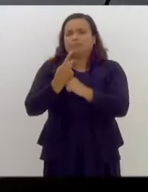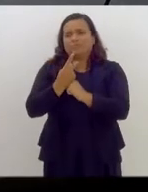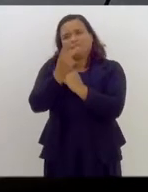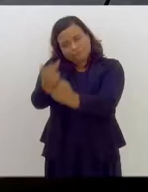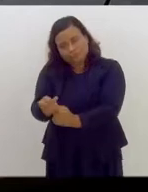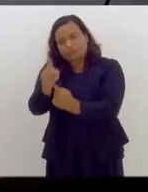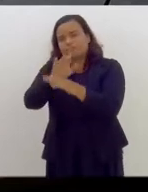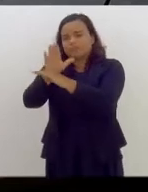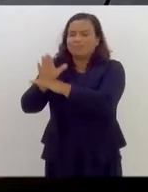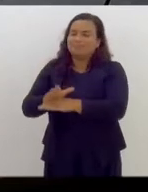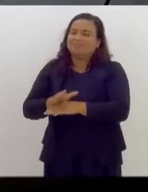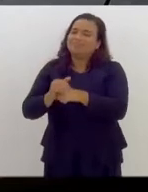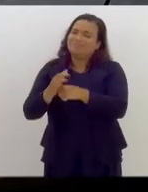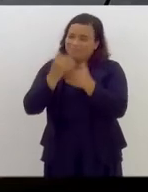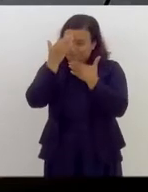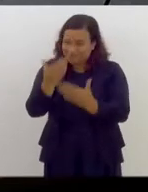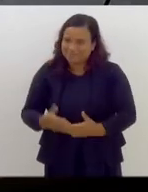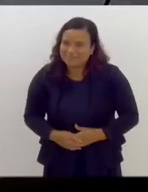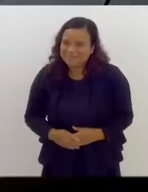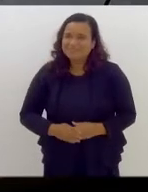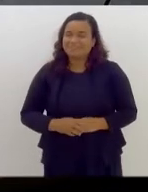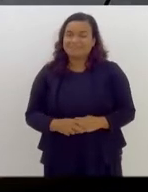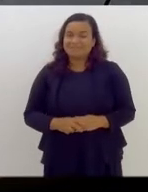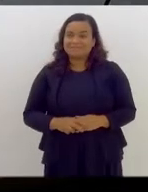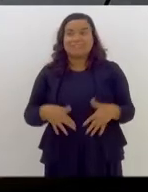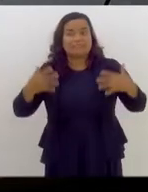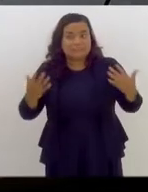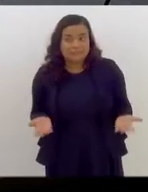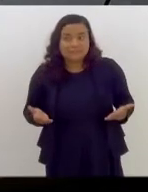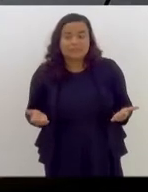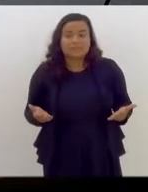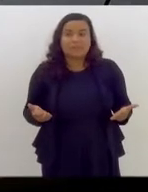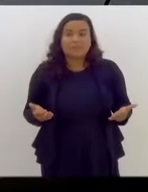carinho. Bom, e